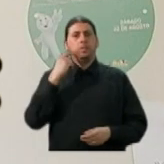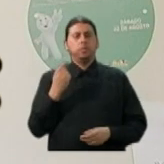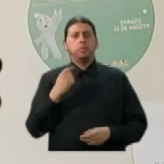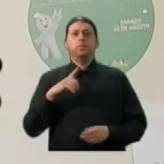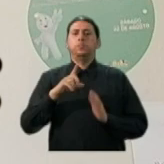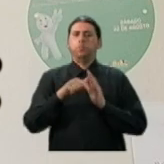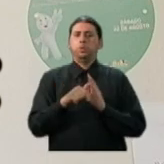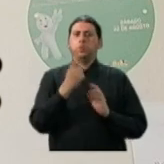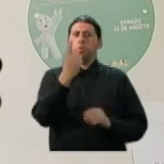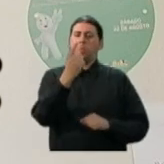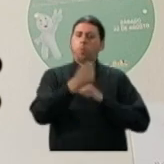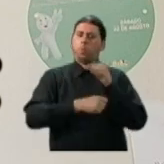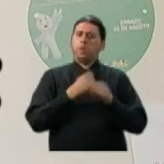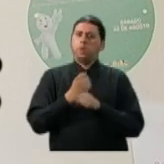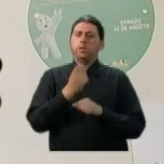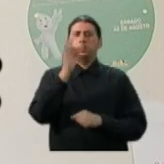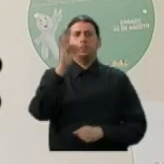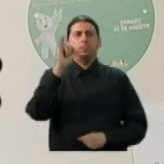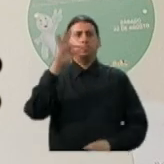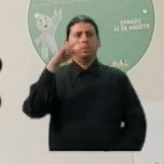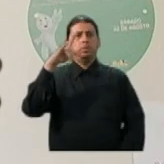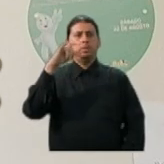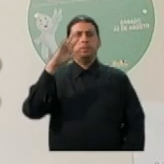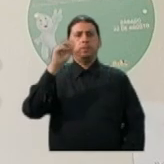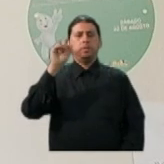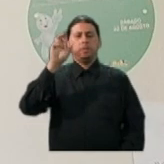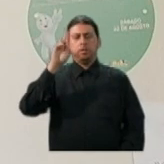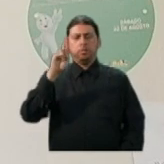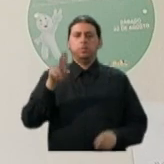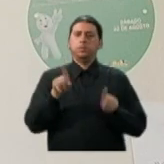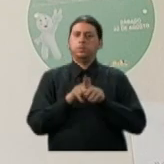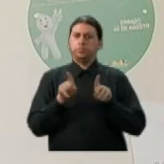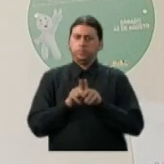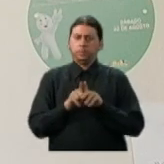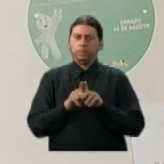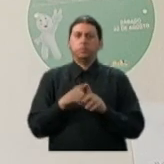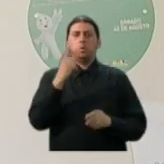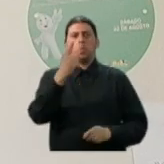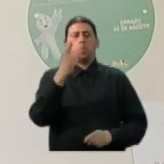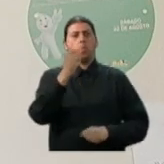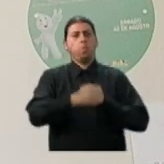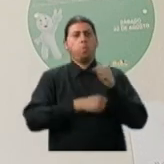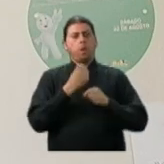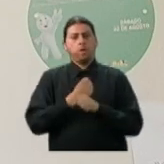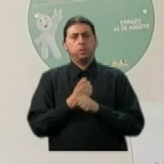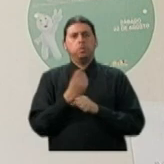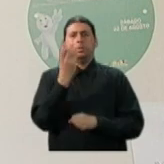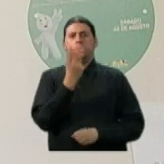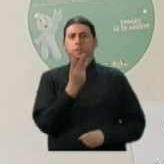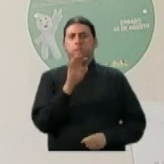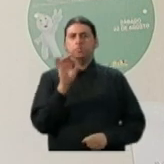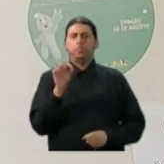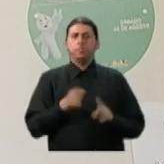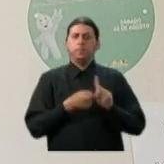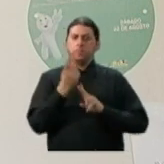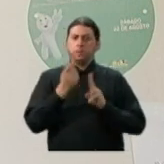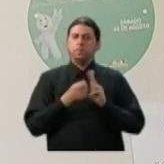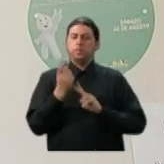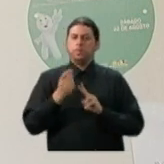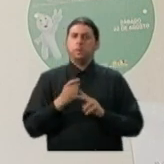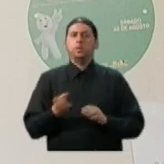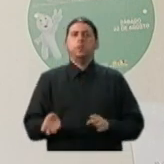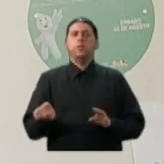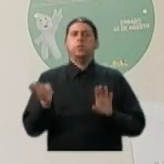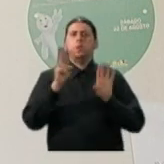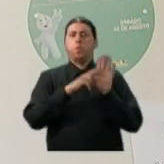reforços da pneumocócica e da meningocócica. E com 1 ano e 3 meses, os reforços da tríplice bacteriana